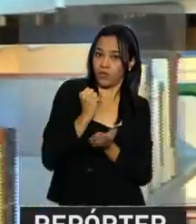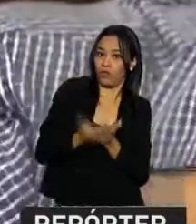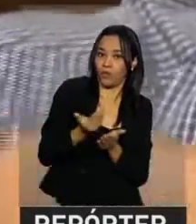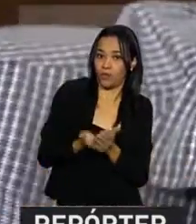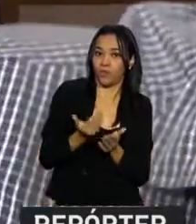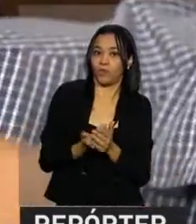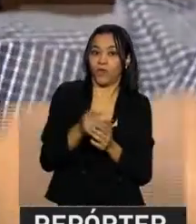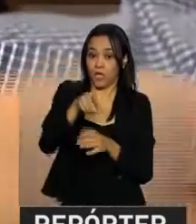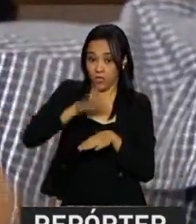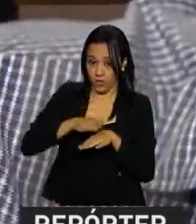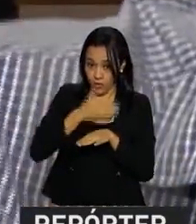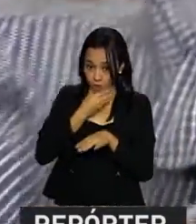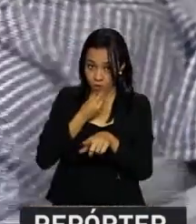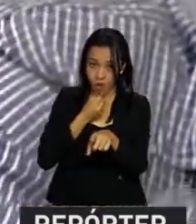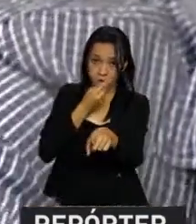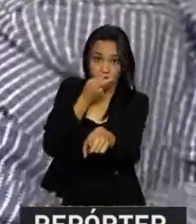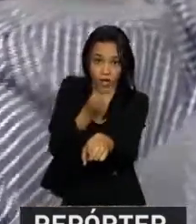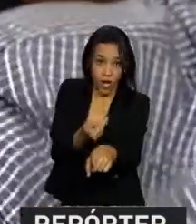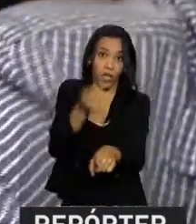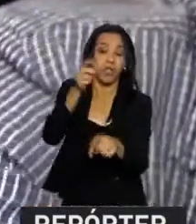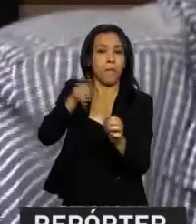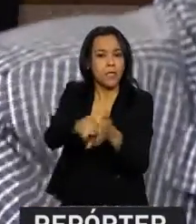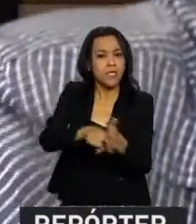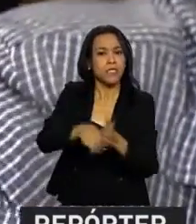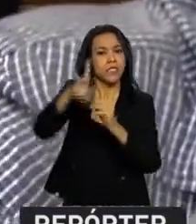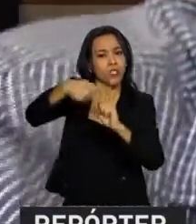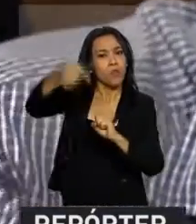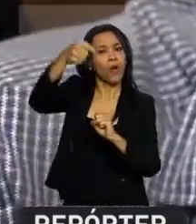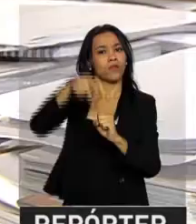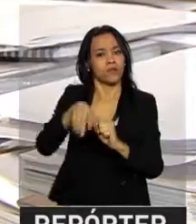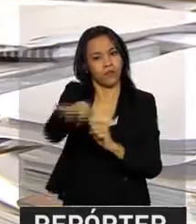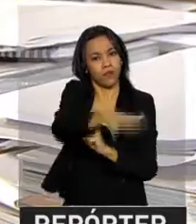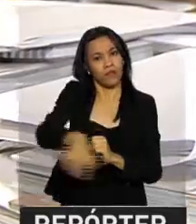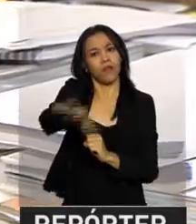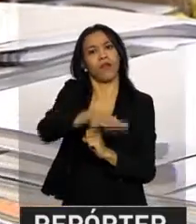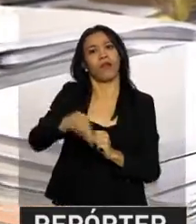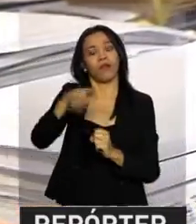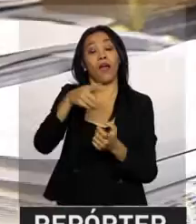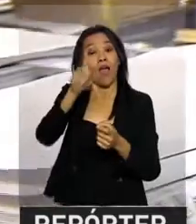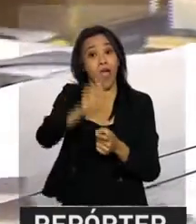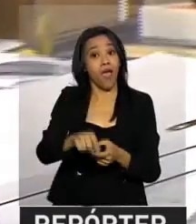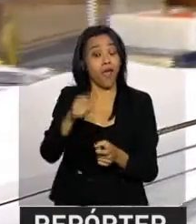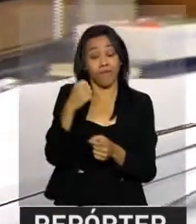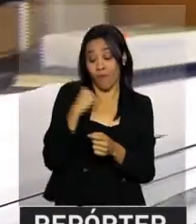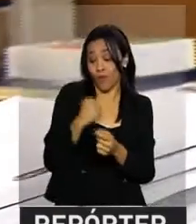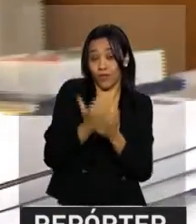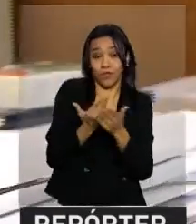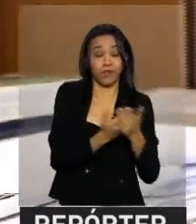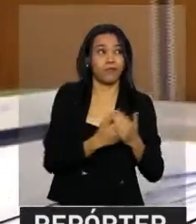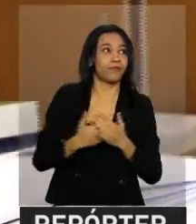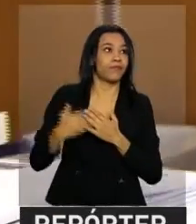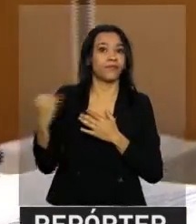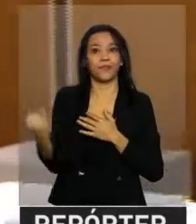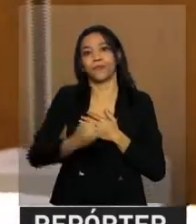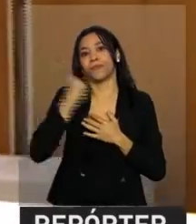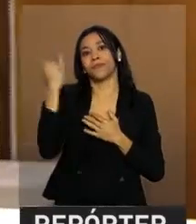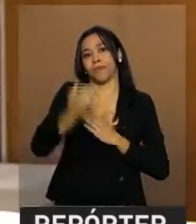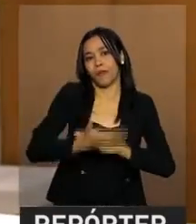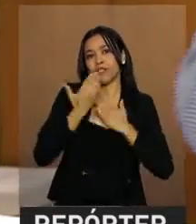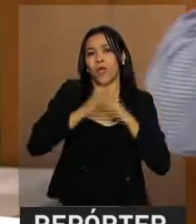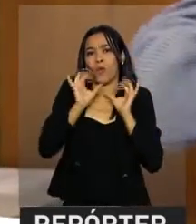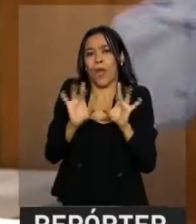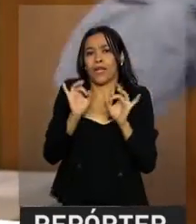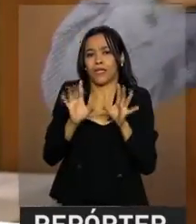segundo o decano de pesquisa e pós graduação da universidade as bolsas são fundamentais para o desenvolvimento e qualidade